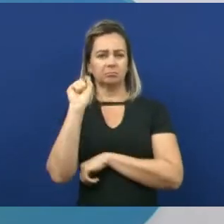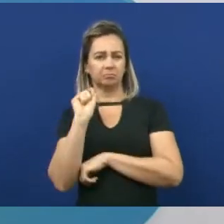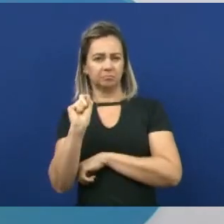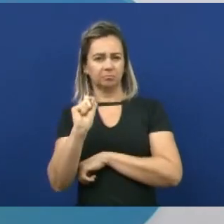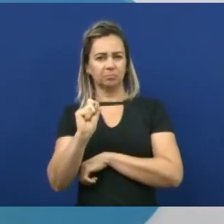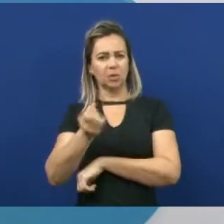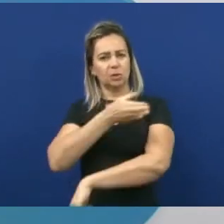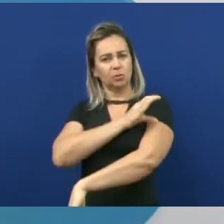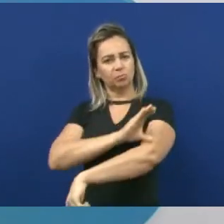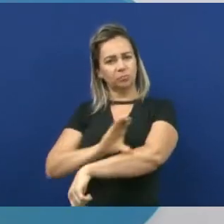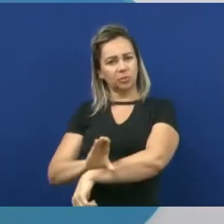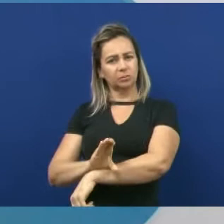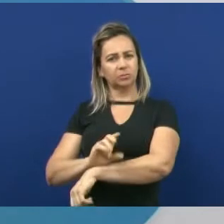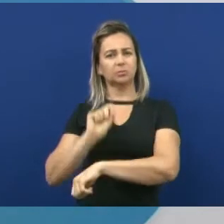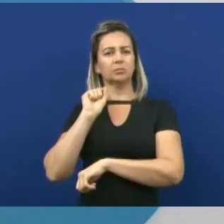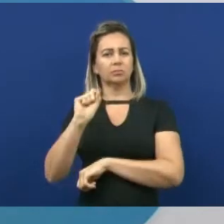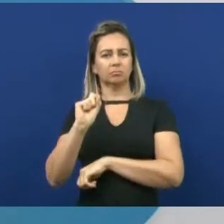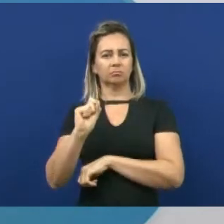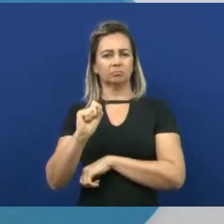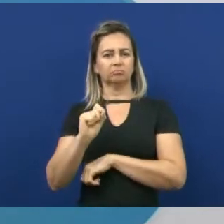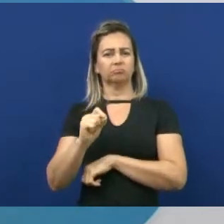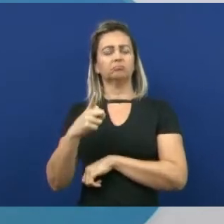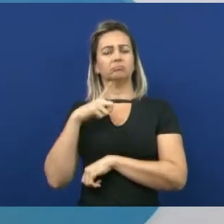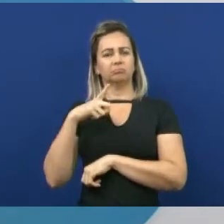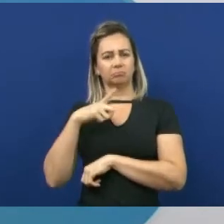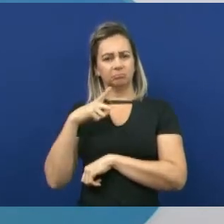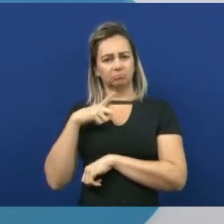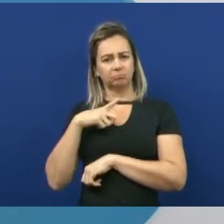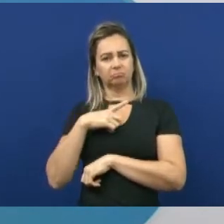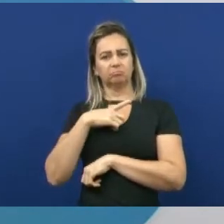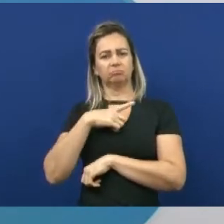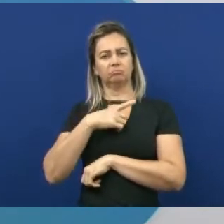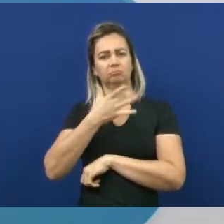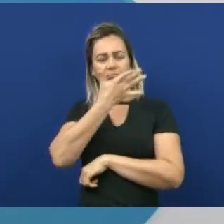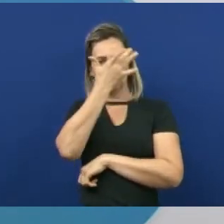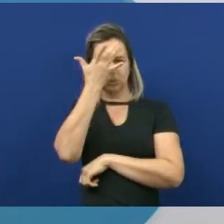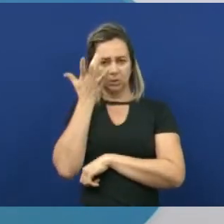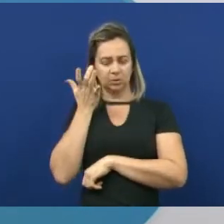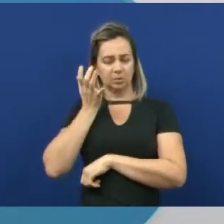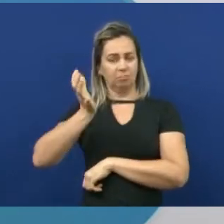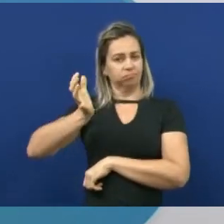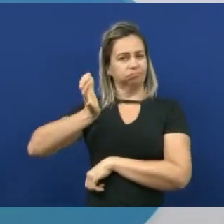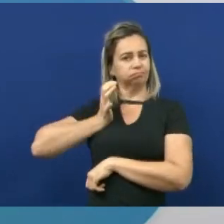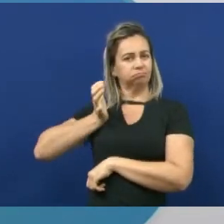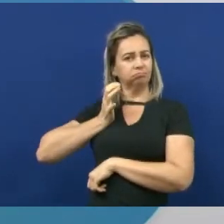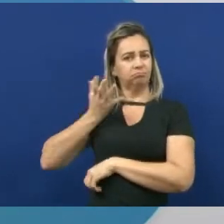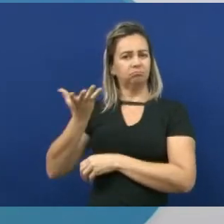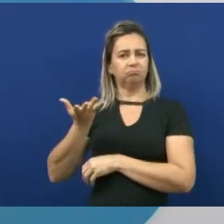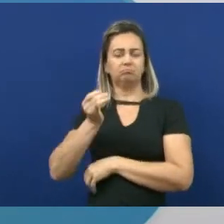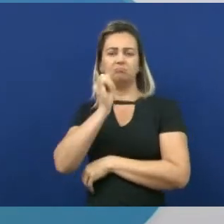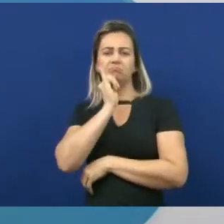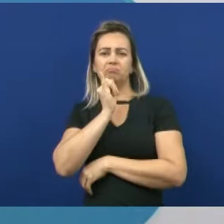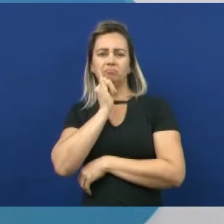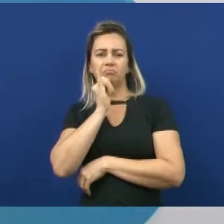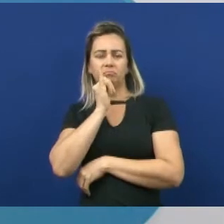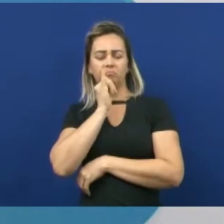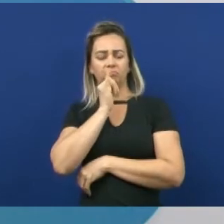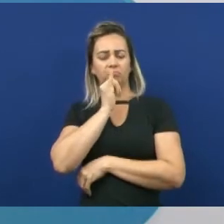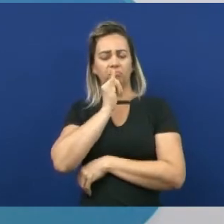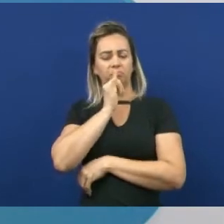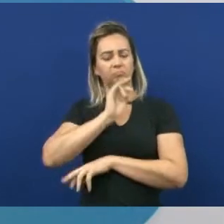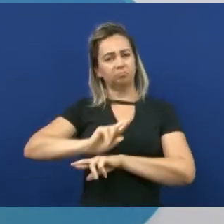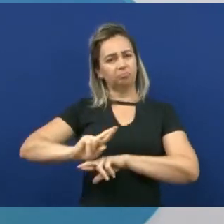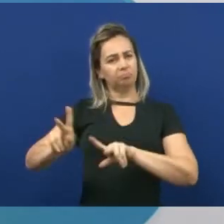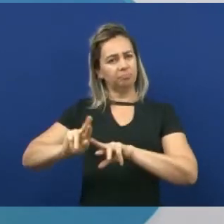cultura produzida pela elite, só que em larga escala.